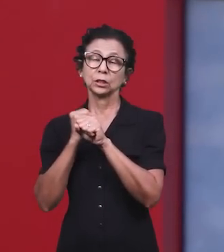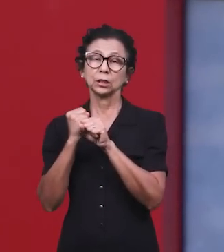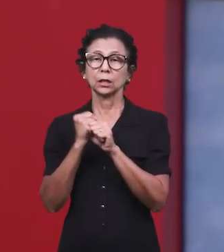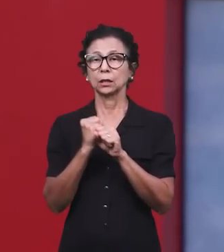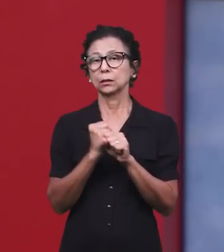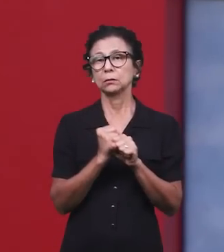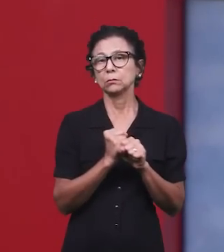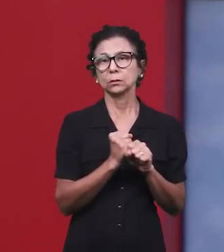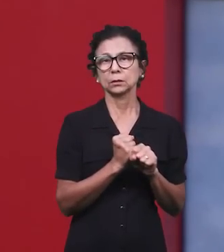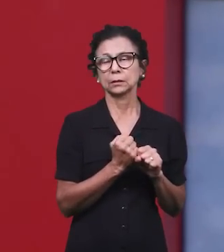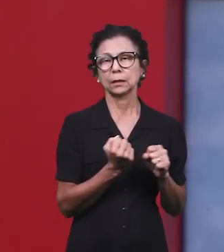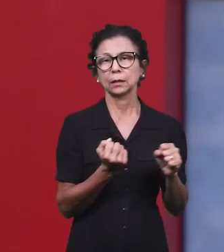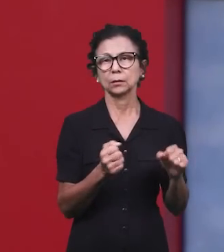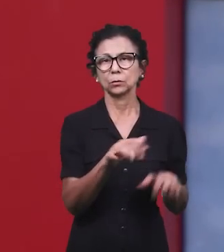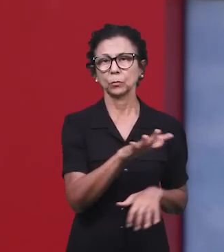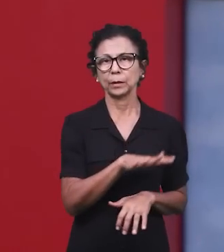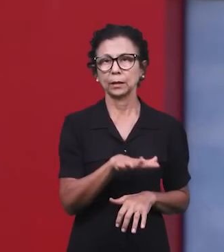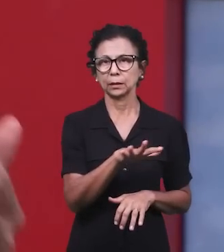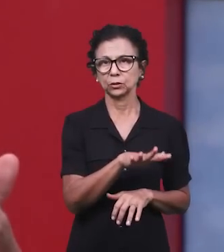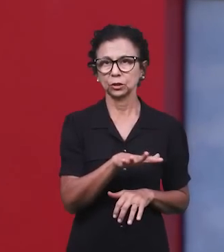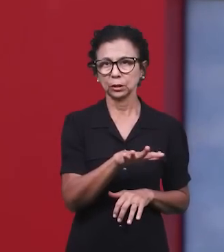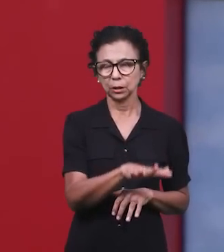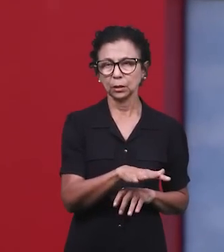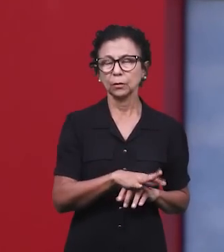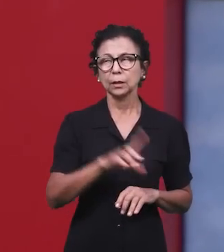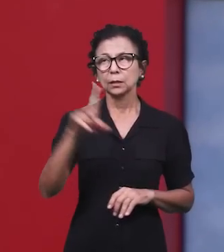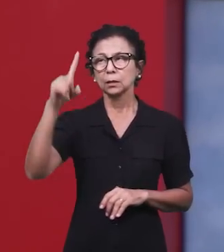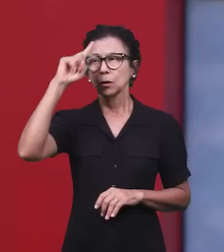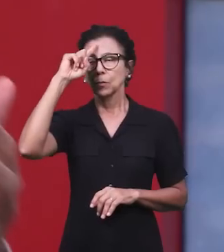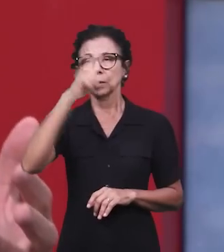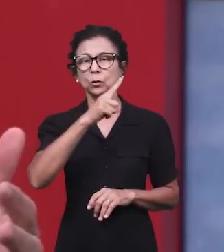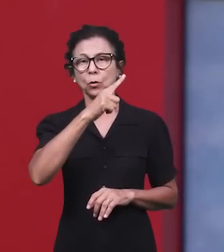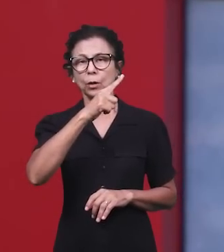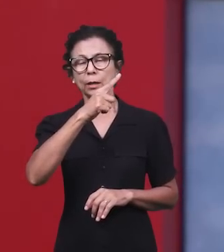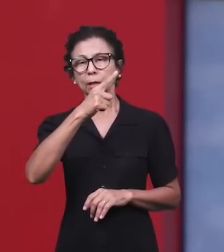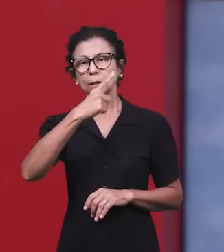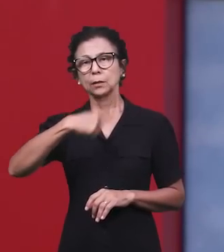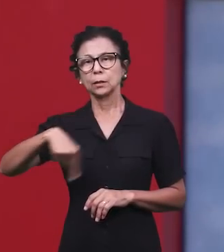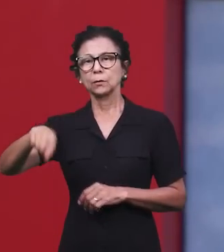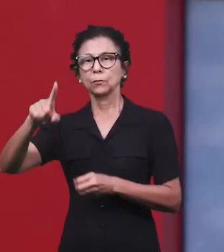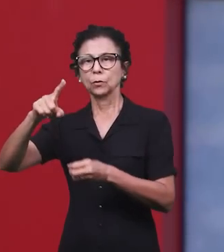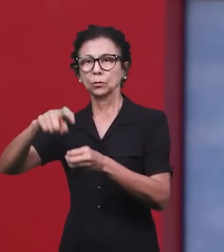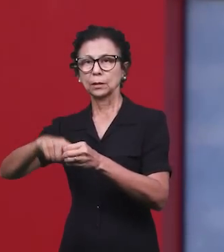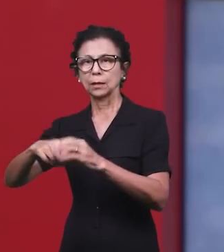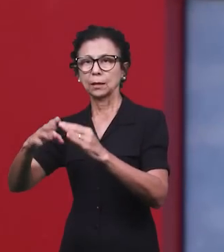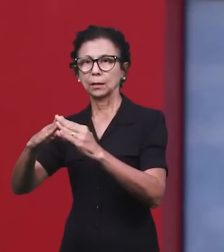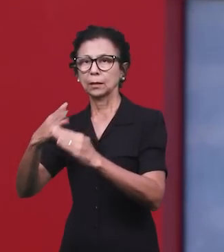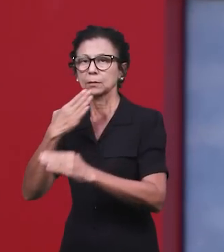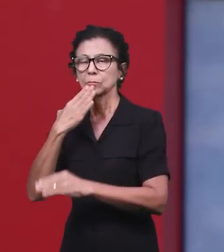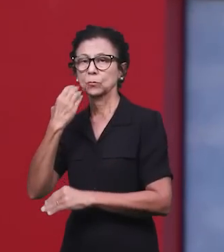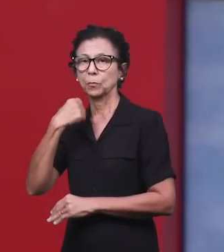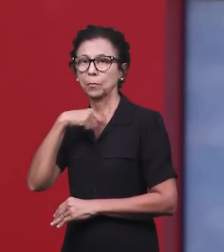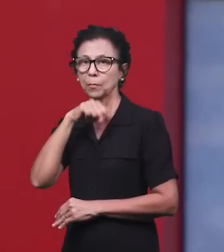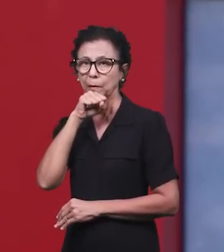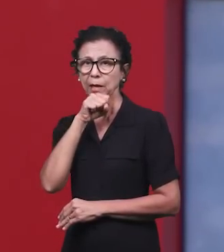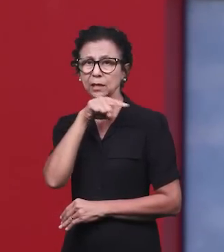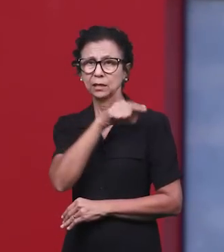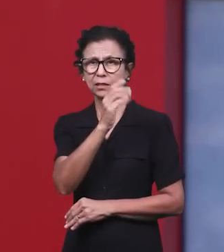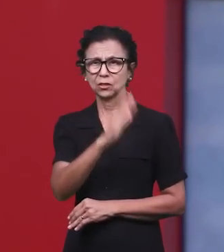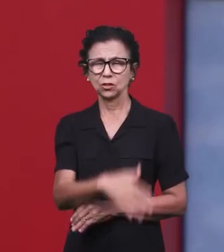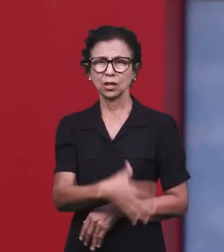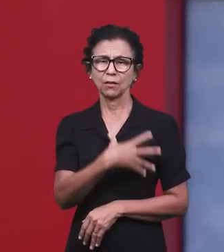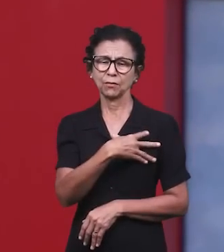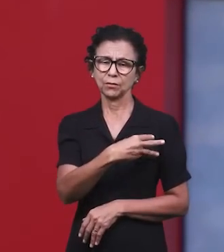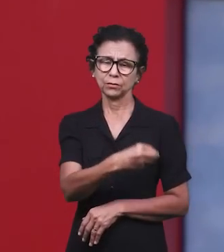terra dos seus pais. Ele tinha um rebanho muito grande, tinha vários filhos e esposas, e ele começa a caminhar.